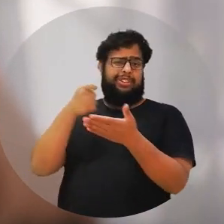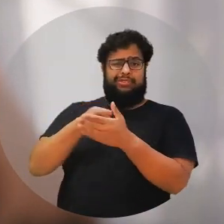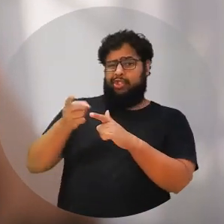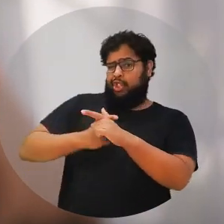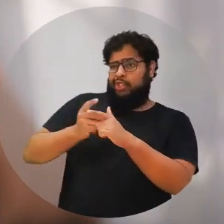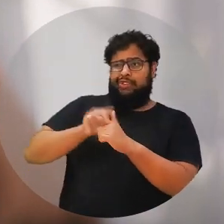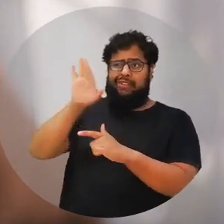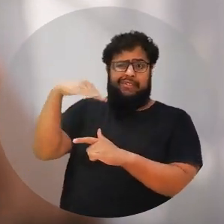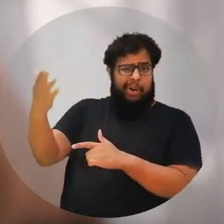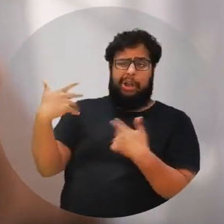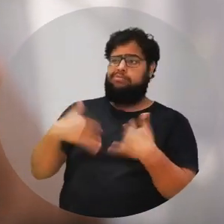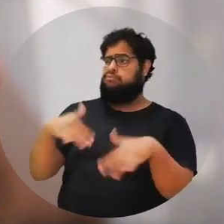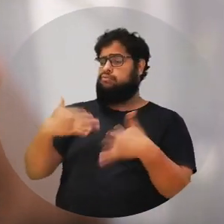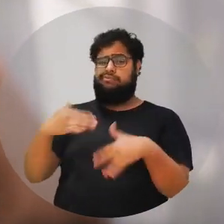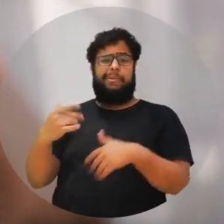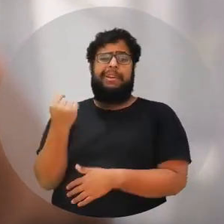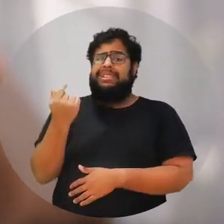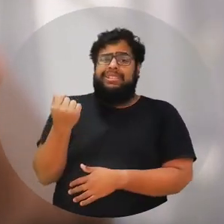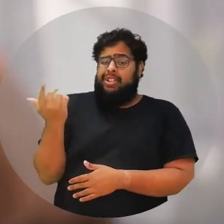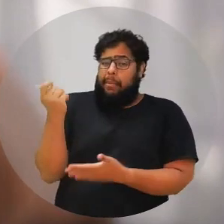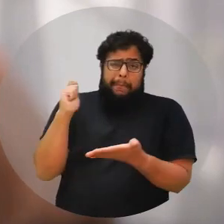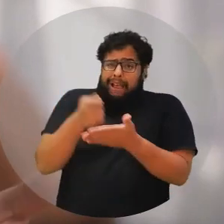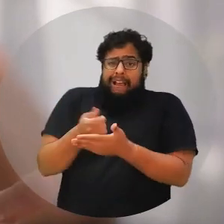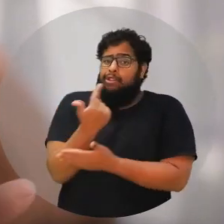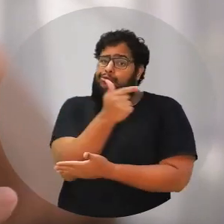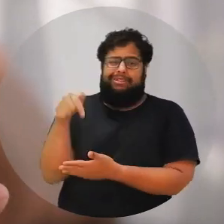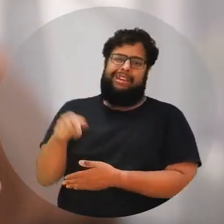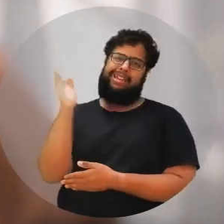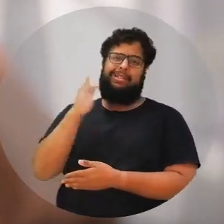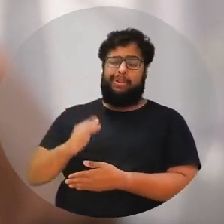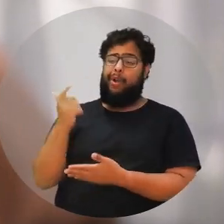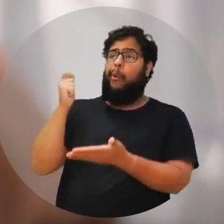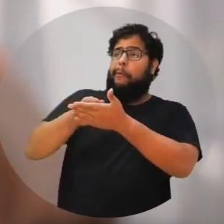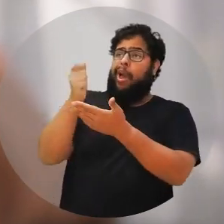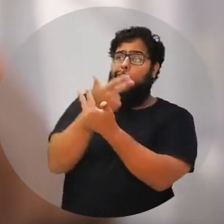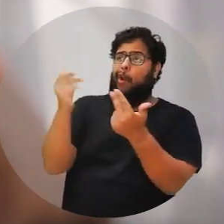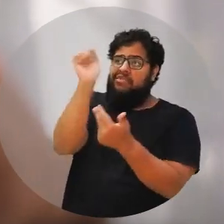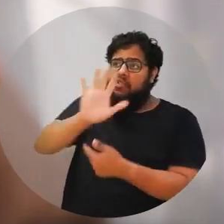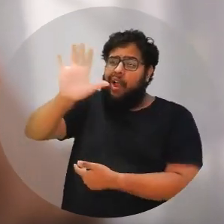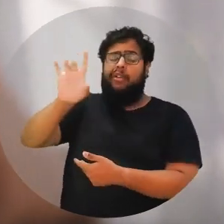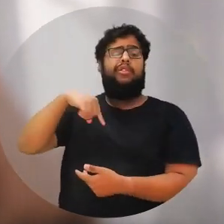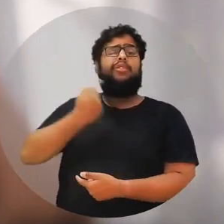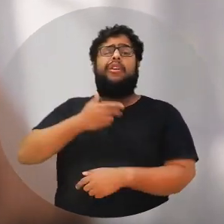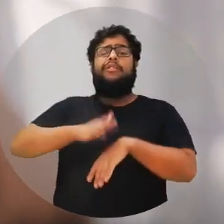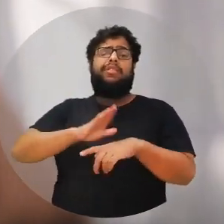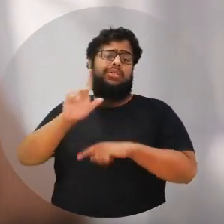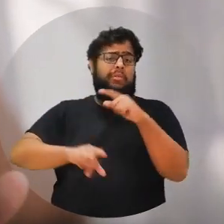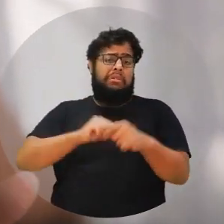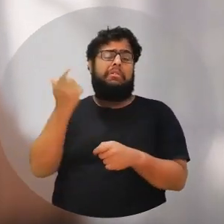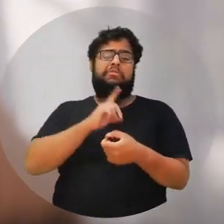pagar. O Brasil não tinha dinheiro para comprar, sabe, para pagar suas importações. E o que é que nós fizemos? Nós recuperamos o